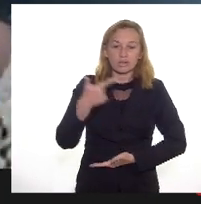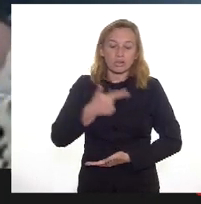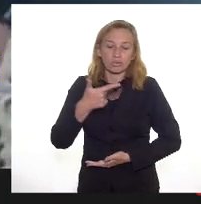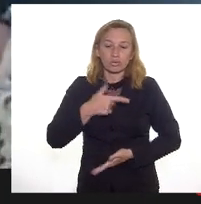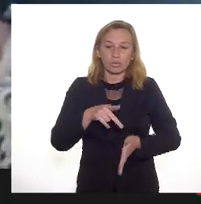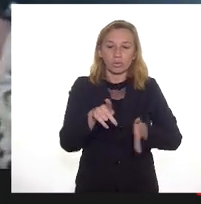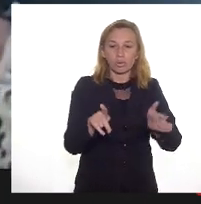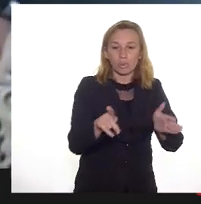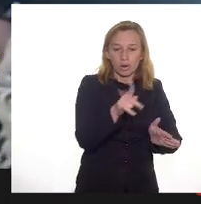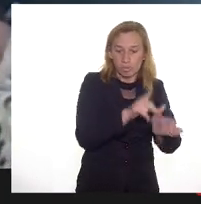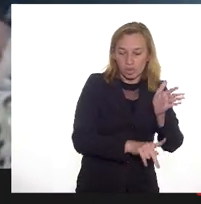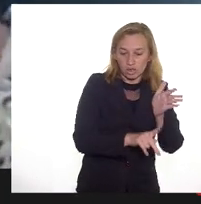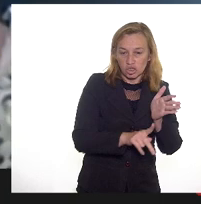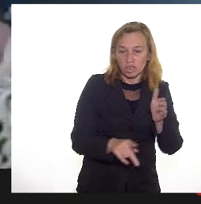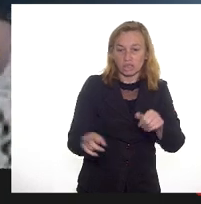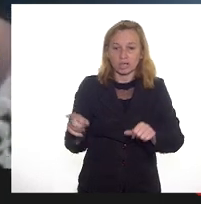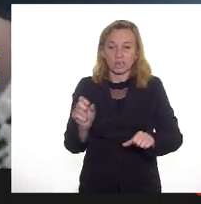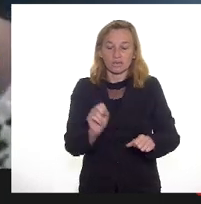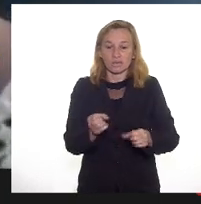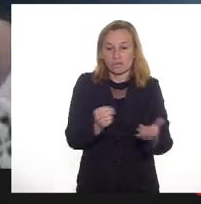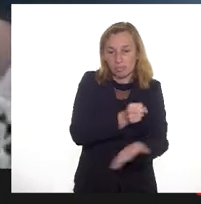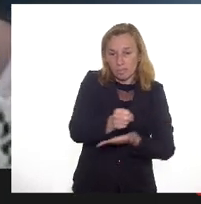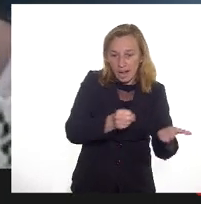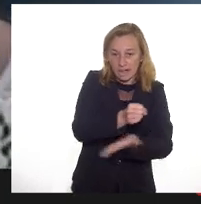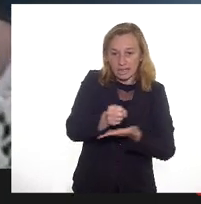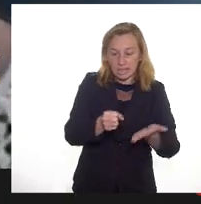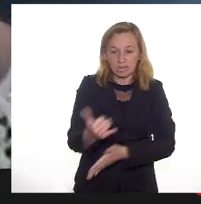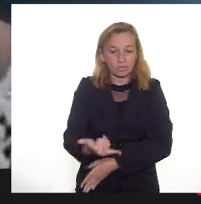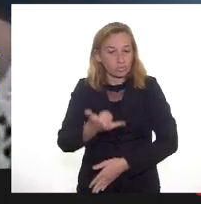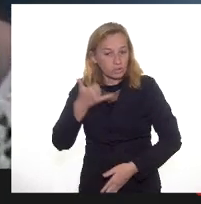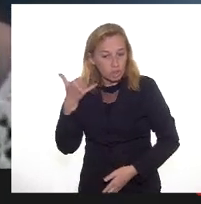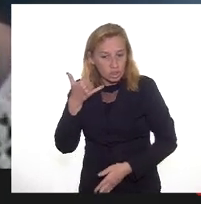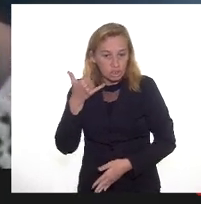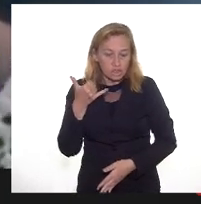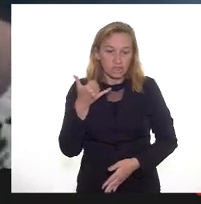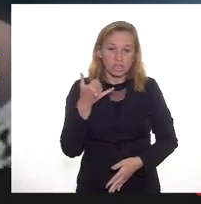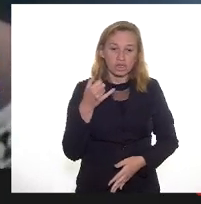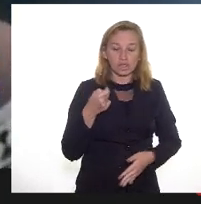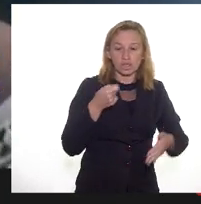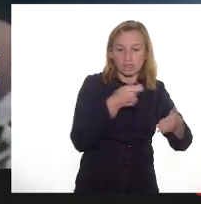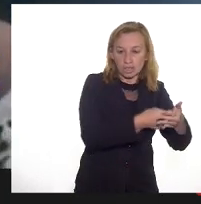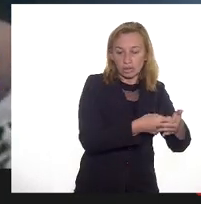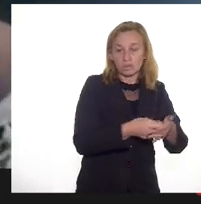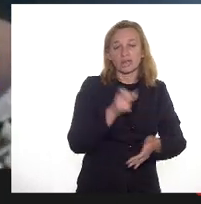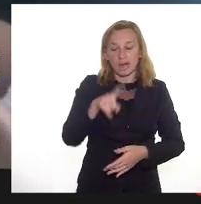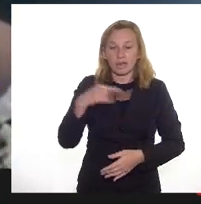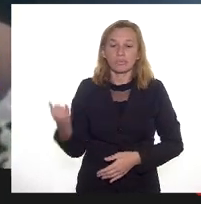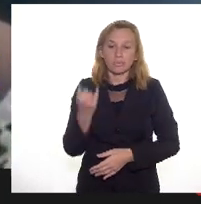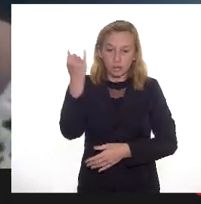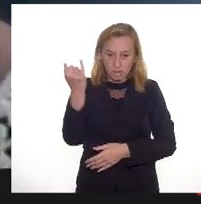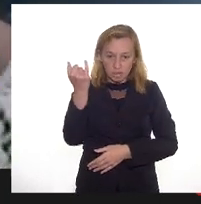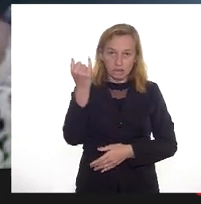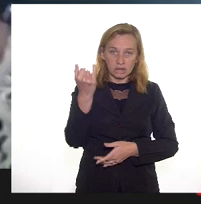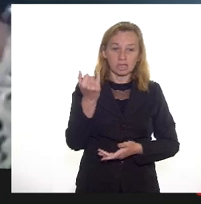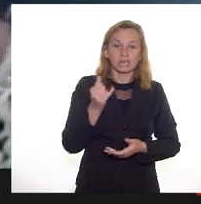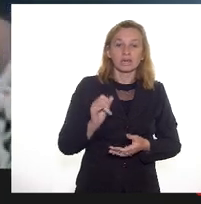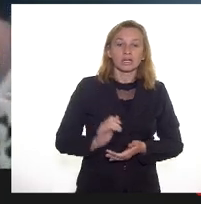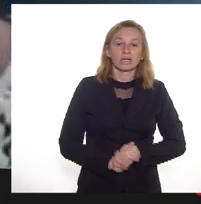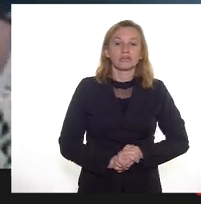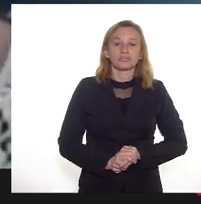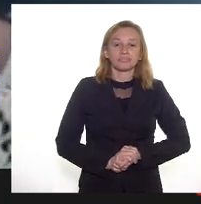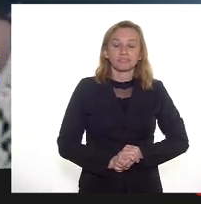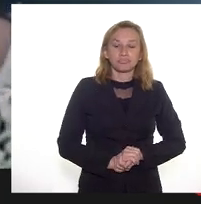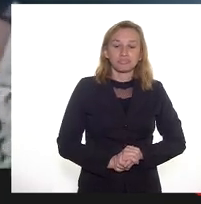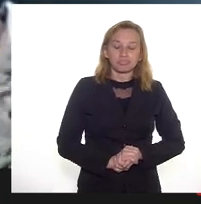faz tendo com base de dados o Disque Denúncia, que é um instrumento muito importante e aliado, né,